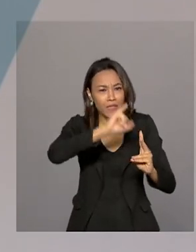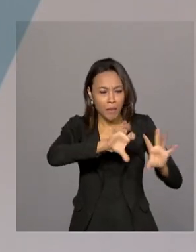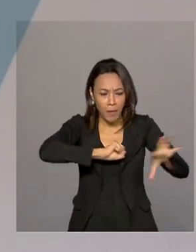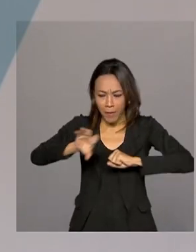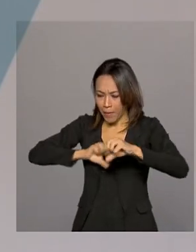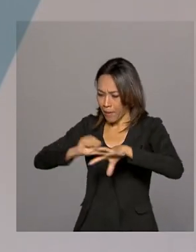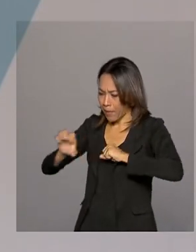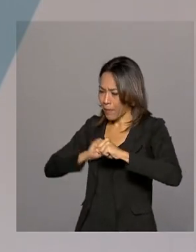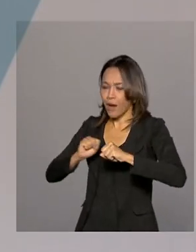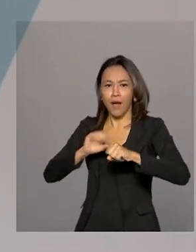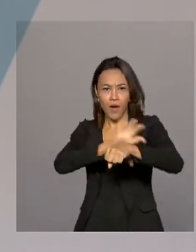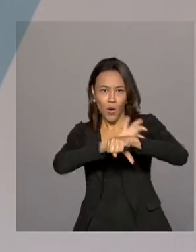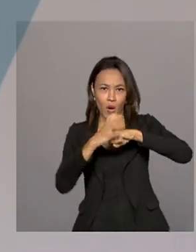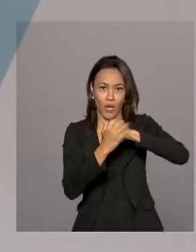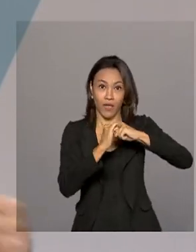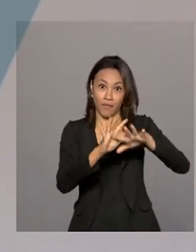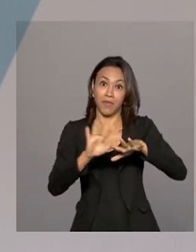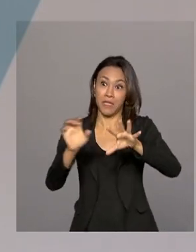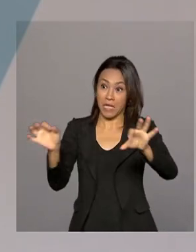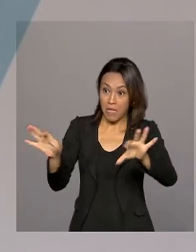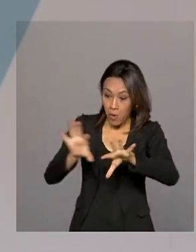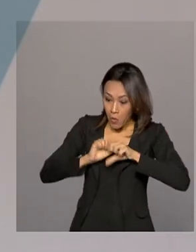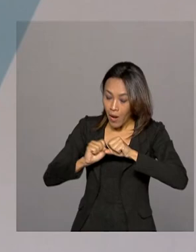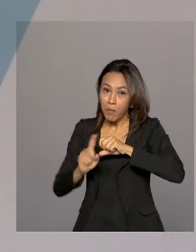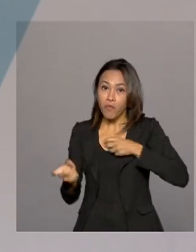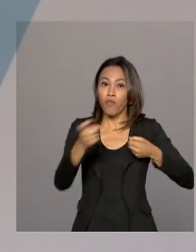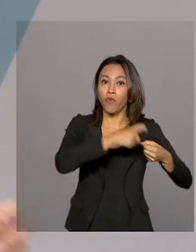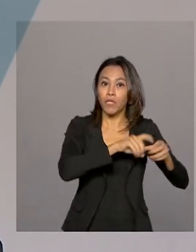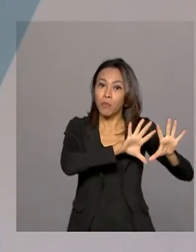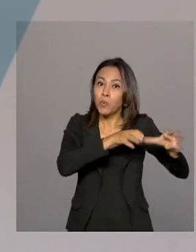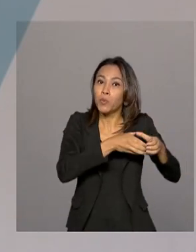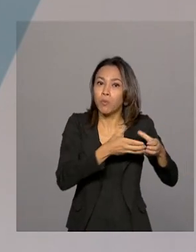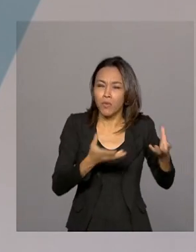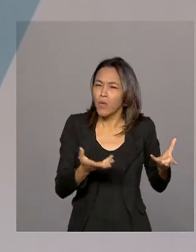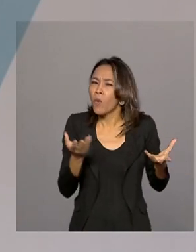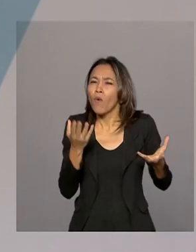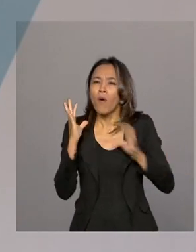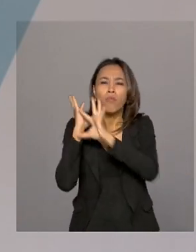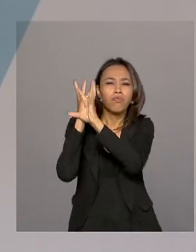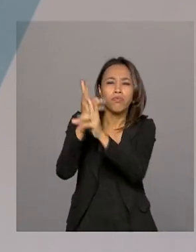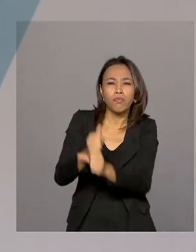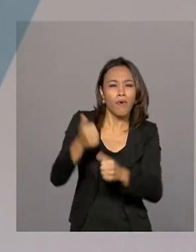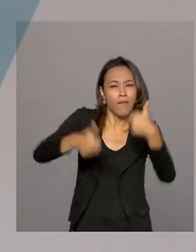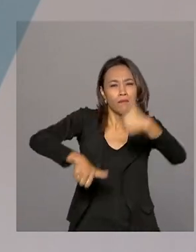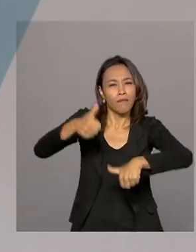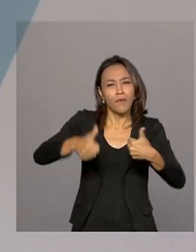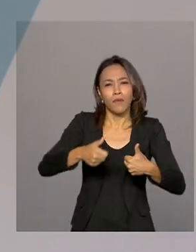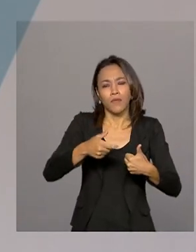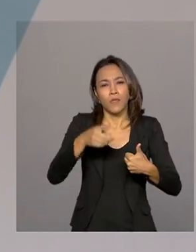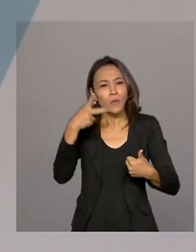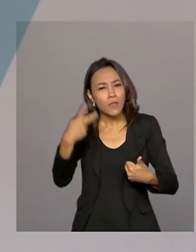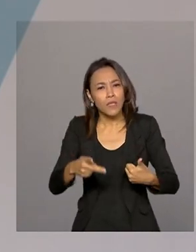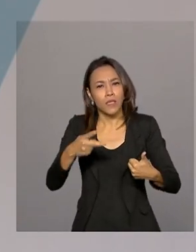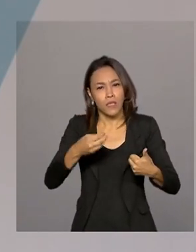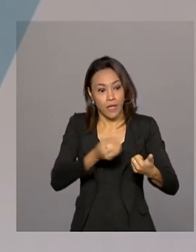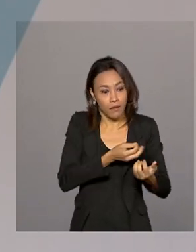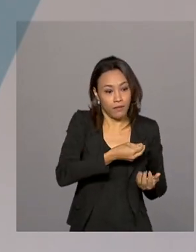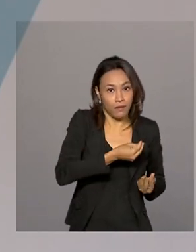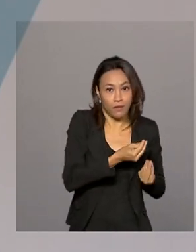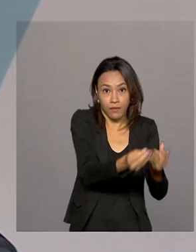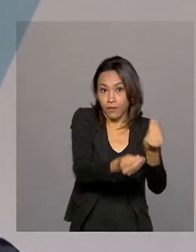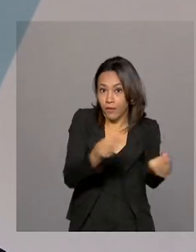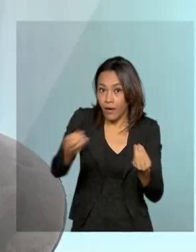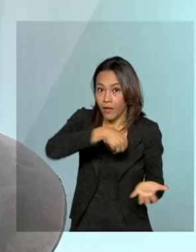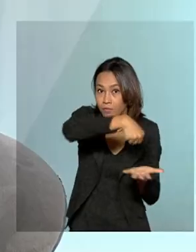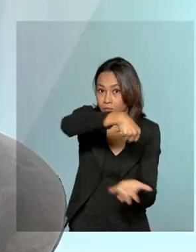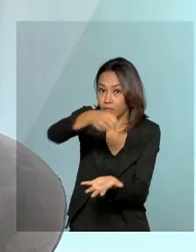e voltar com o vírus para as próprias comunidades. Qual que é o balanço que a senhora pode fazer dessa ação da entrega de cestas básicas?